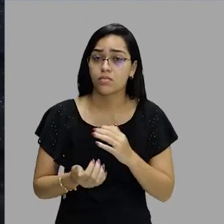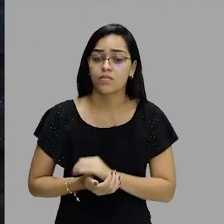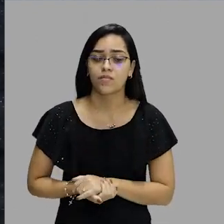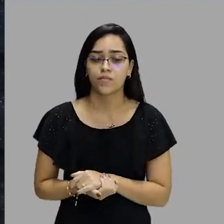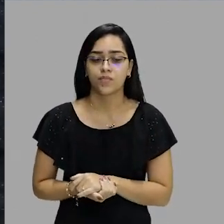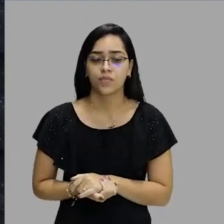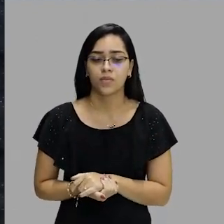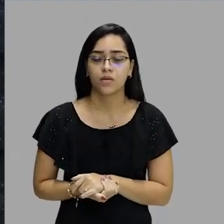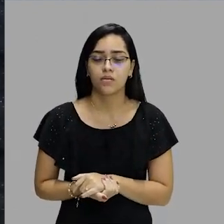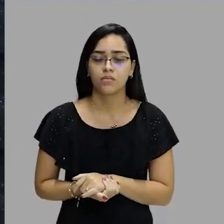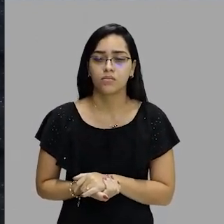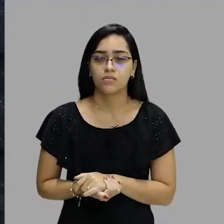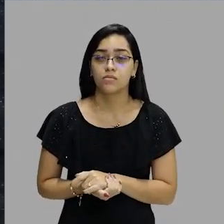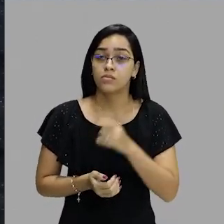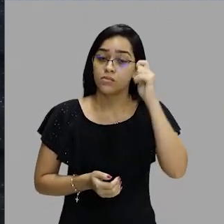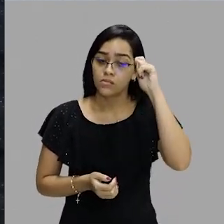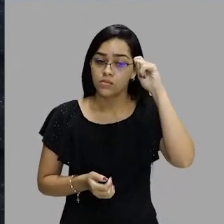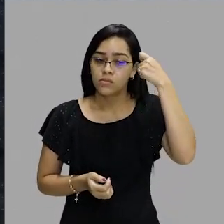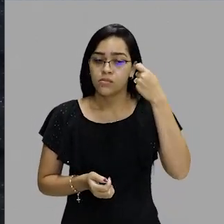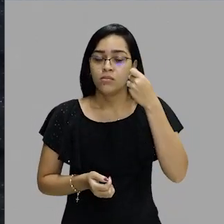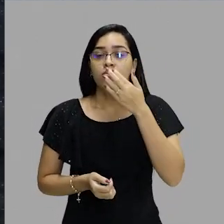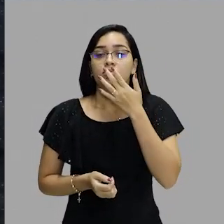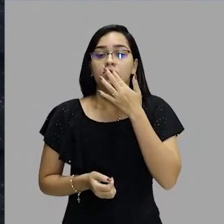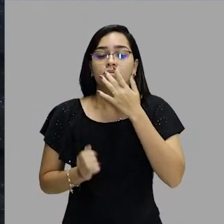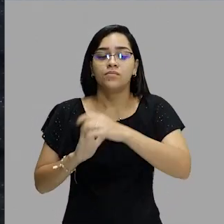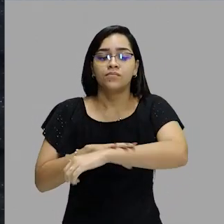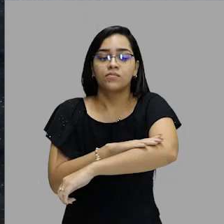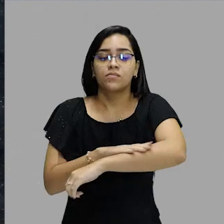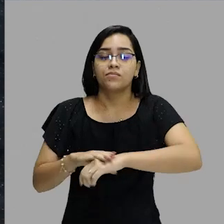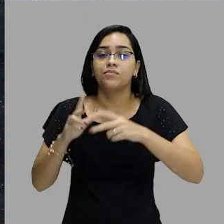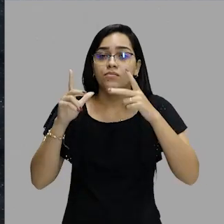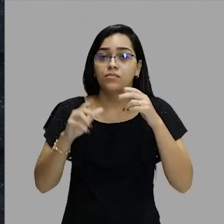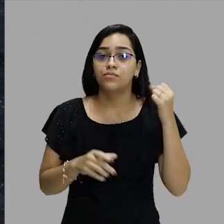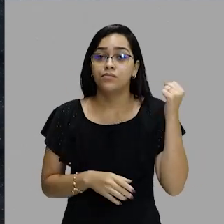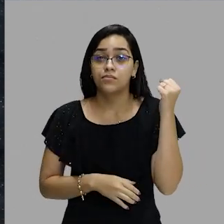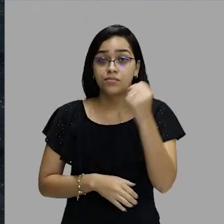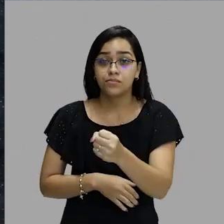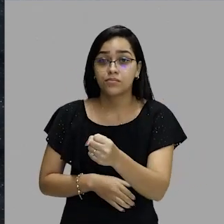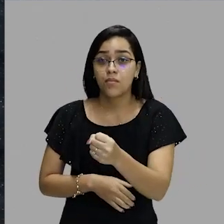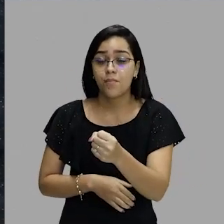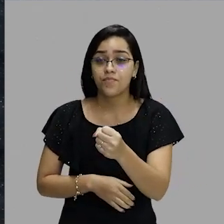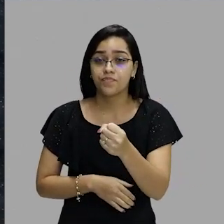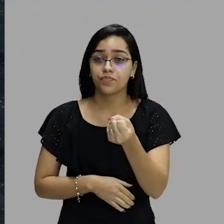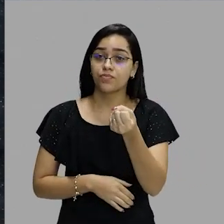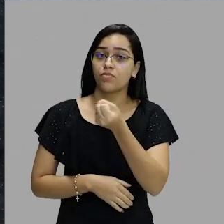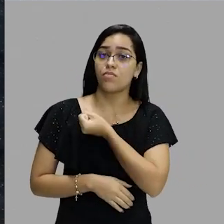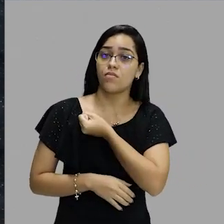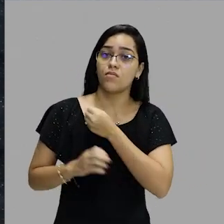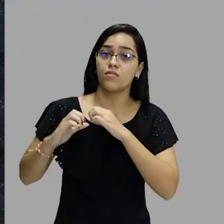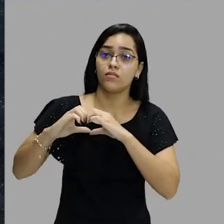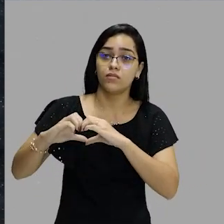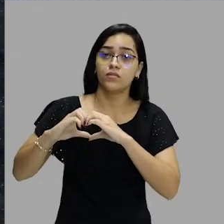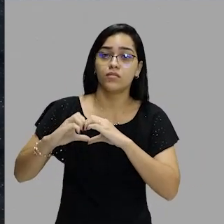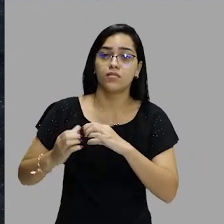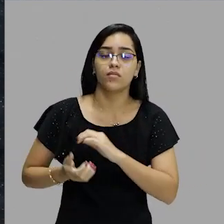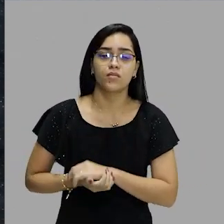parte? Leia novamente. Para um negro, a cor da pele é uma faca que atinge muito mais em cheio o